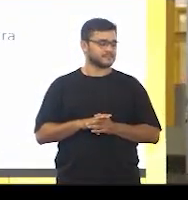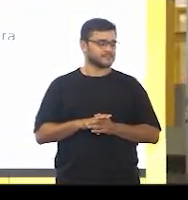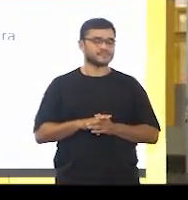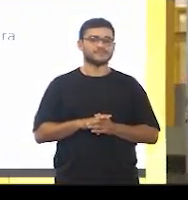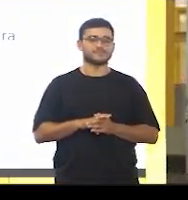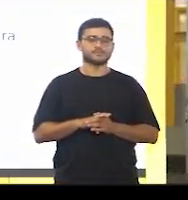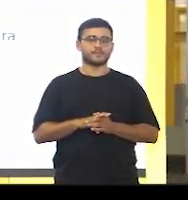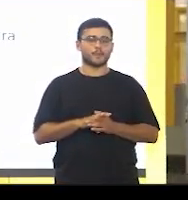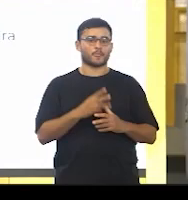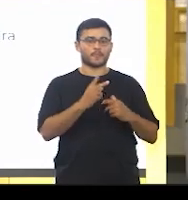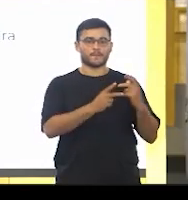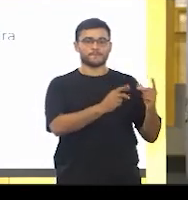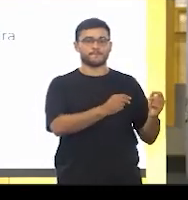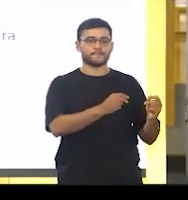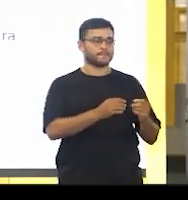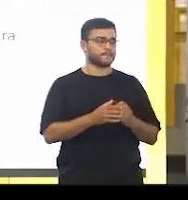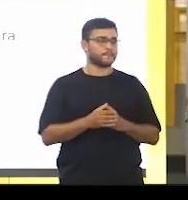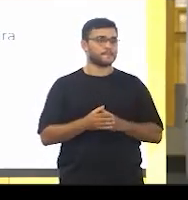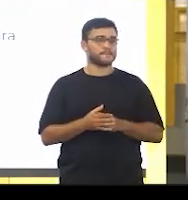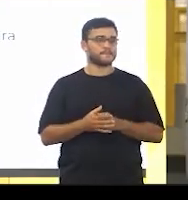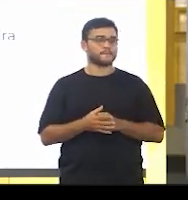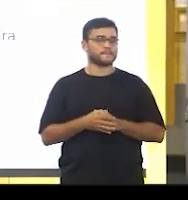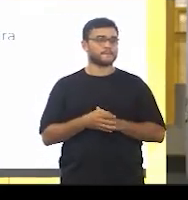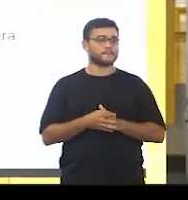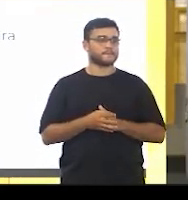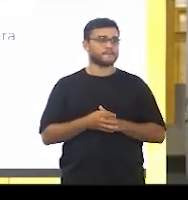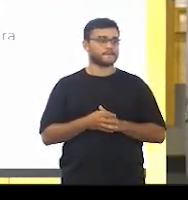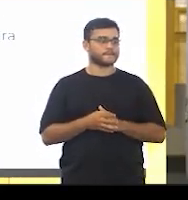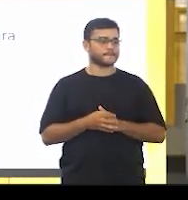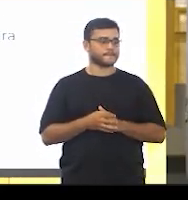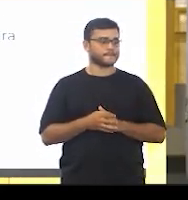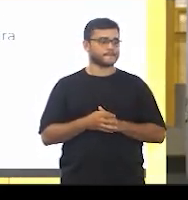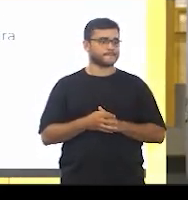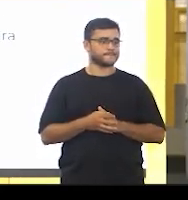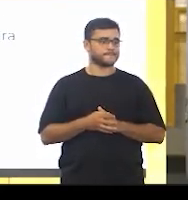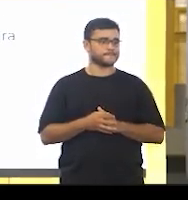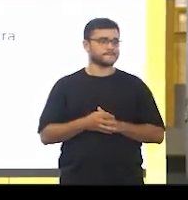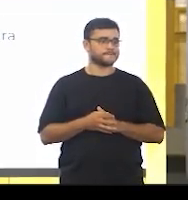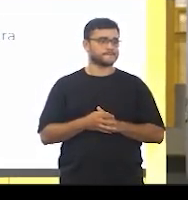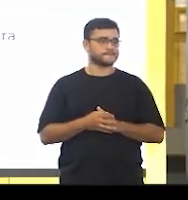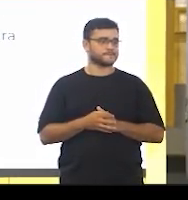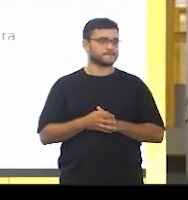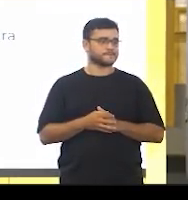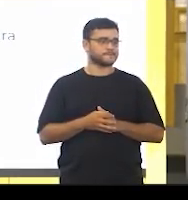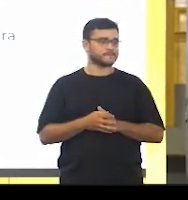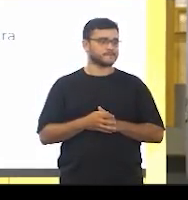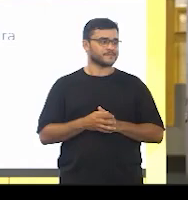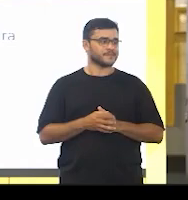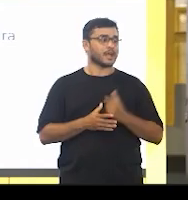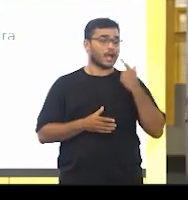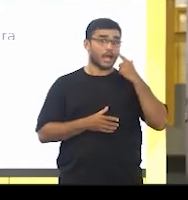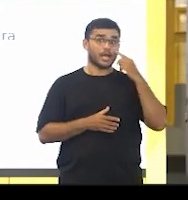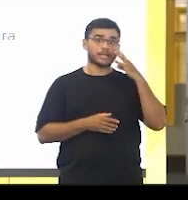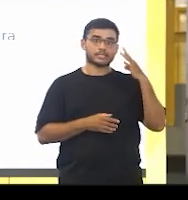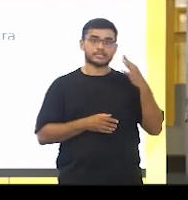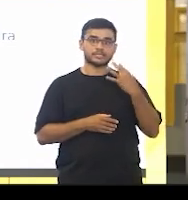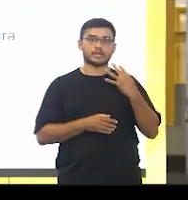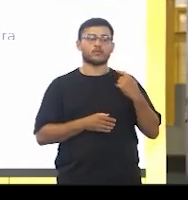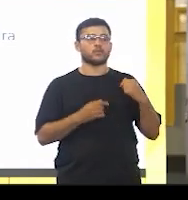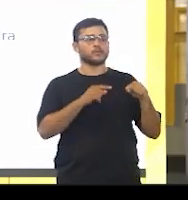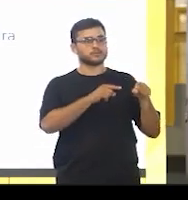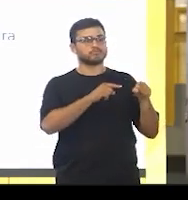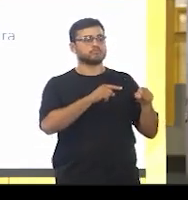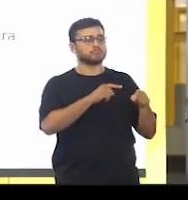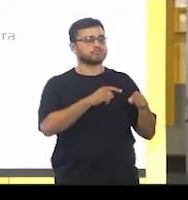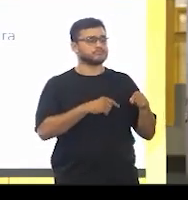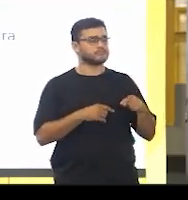vir. Bianca, tu tirou uma foto. Parabéns, viu? Super atento. E eu com o ouvido melhor ainda, né? Porque